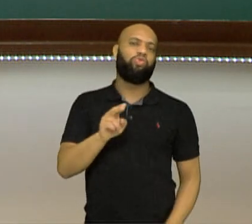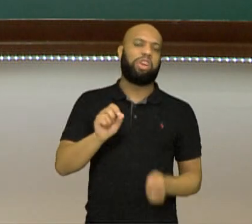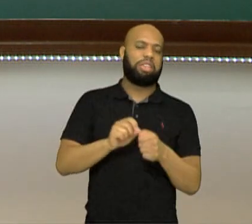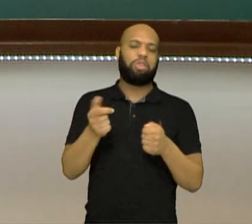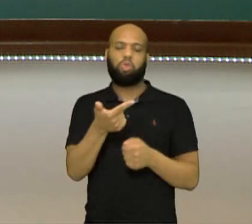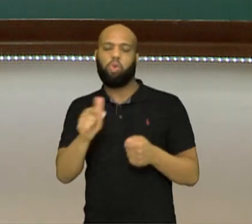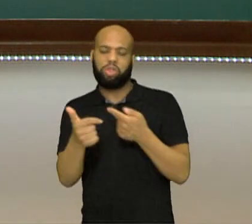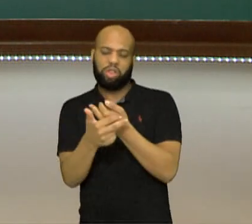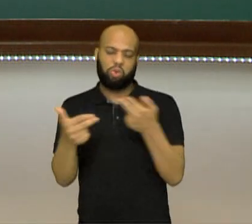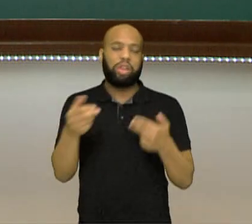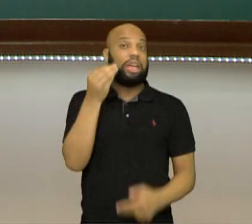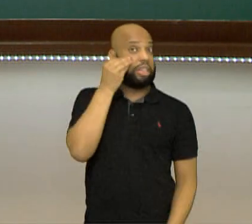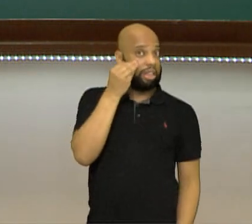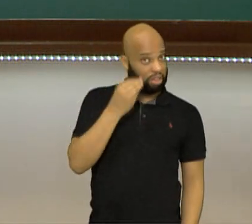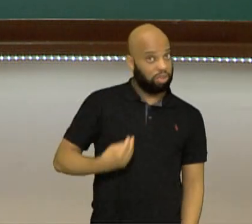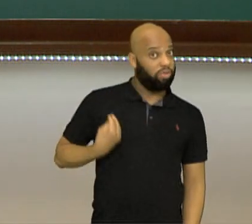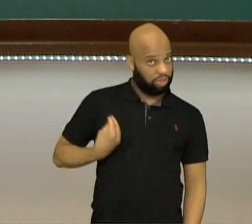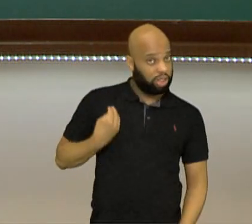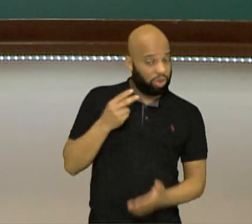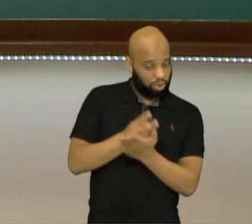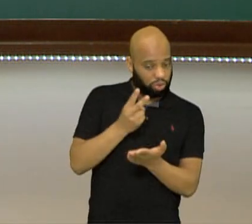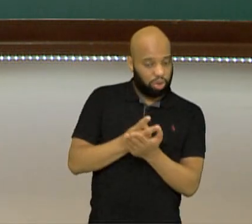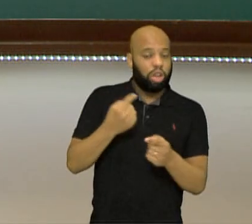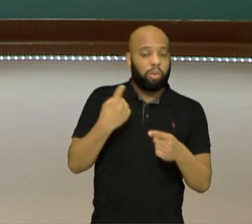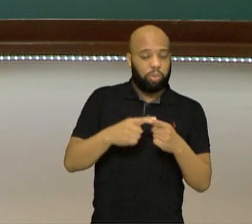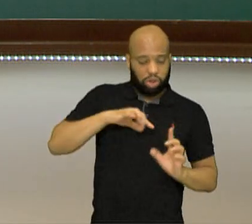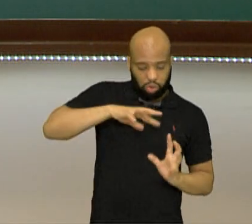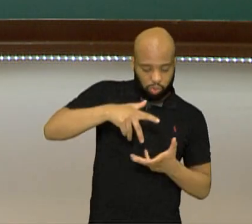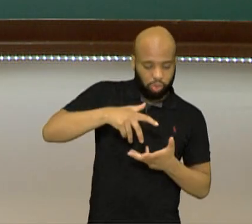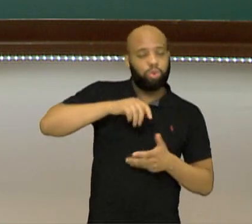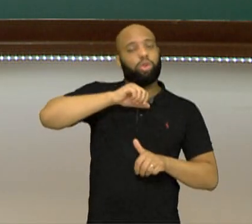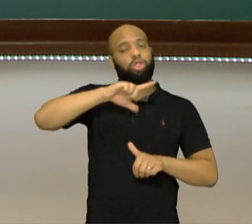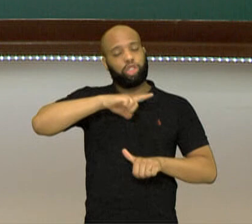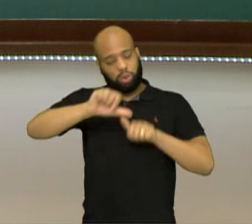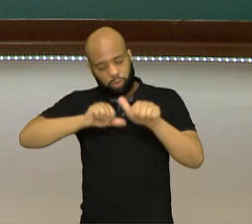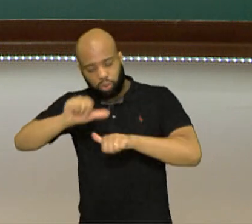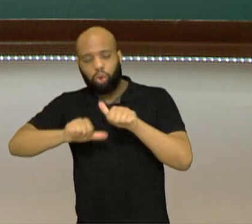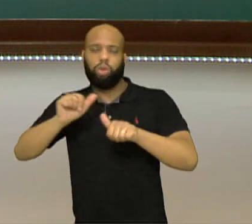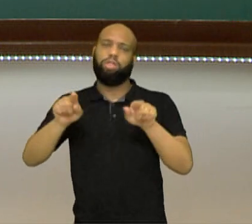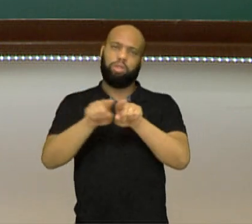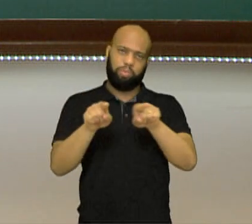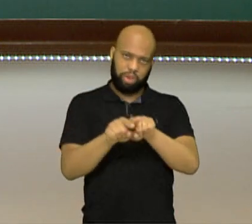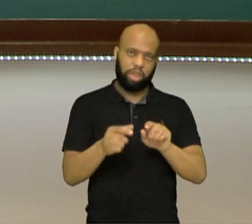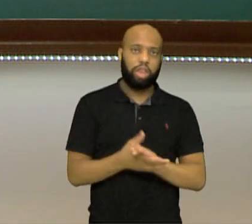na sobrevivência, o mundo estava mudando, as pessoas estavam pensando